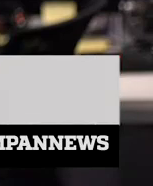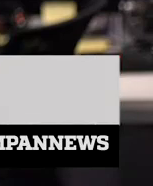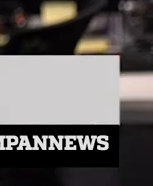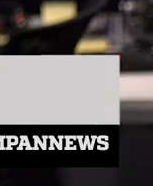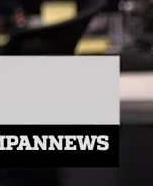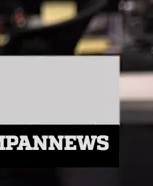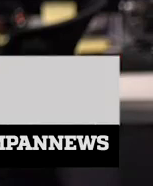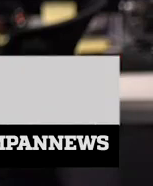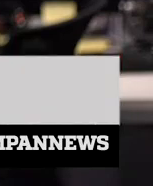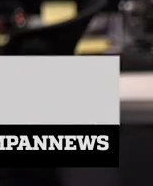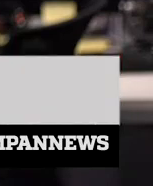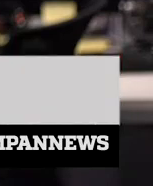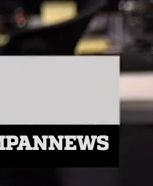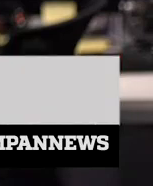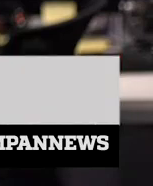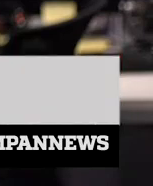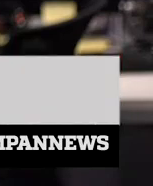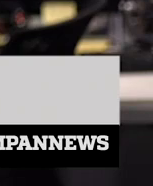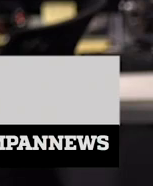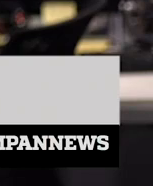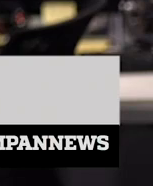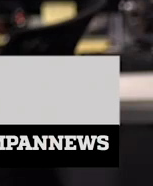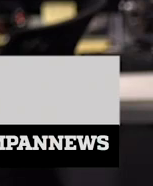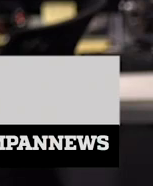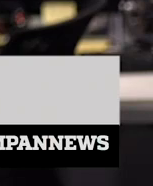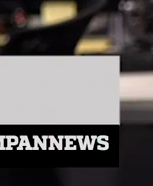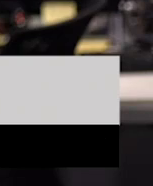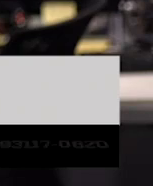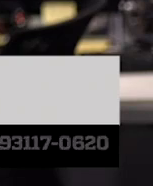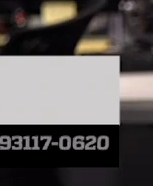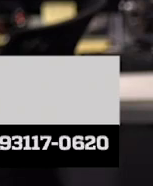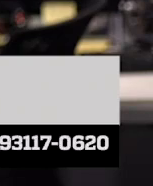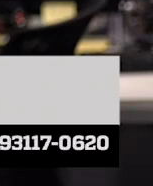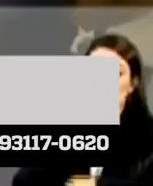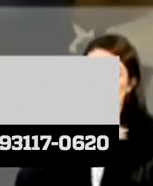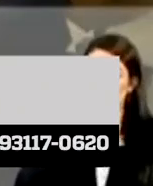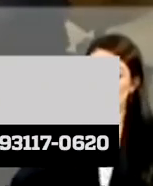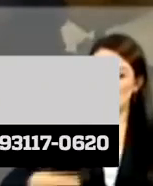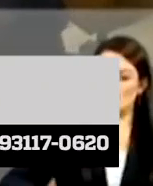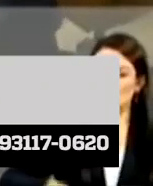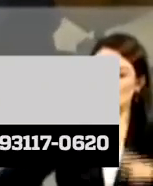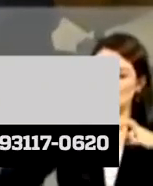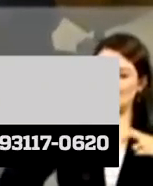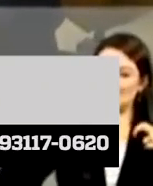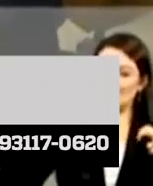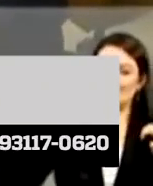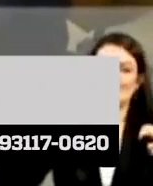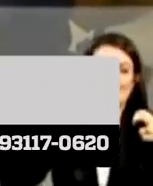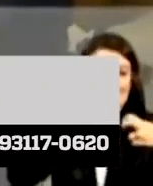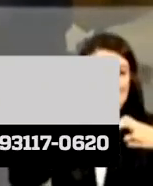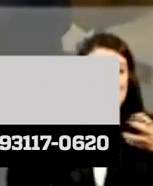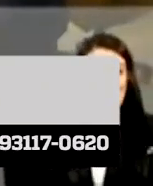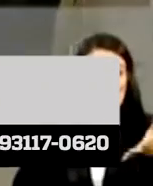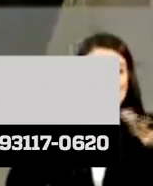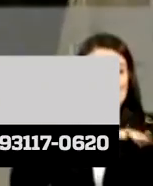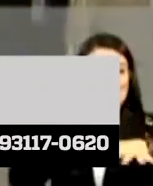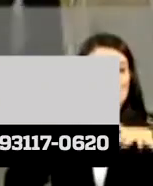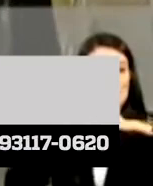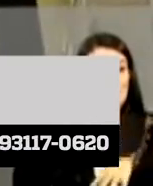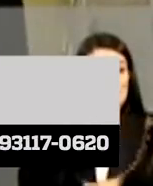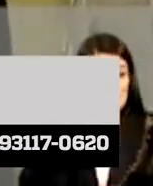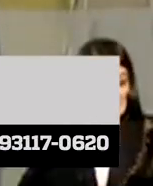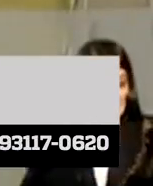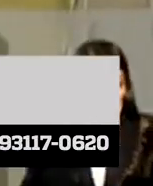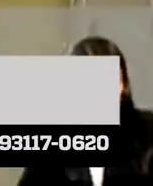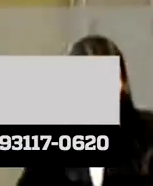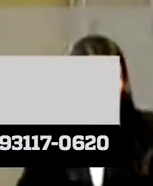racismo. Esta foi a posição da maioria dos ministros do Supremo Tribunal Federal. O julgamento começou em fevereiro deste ano e